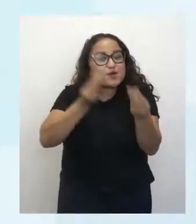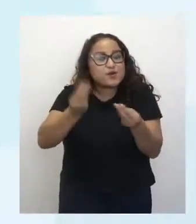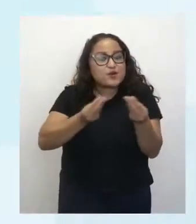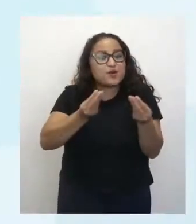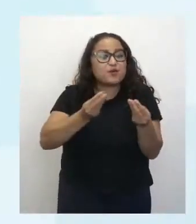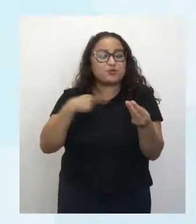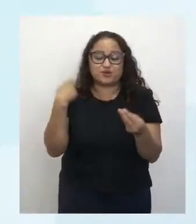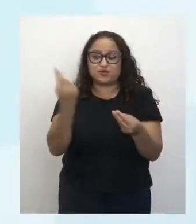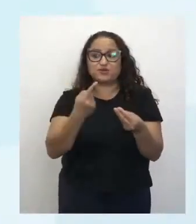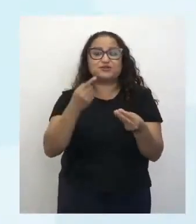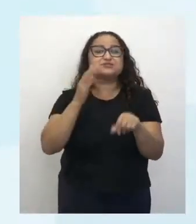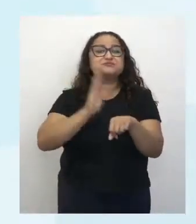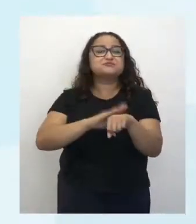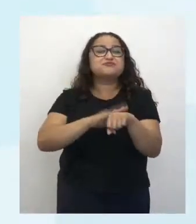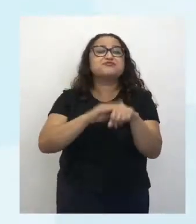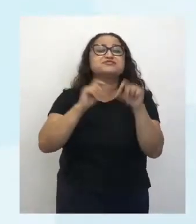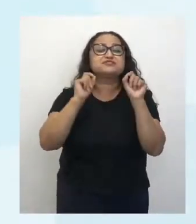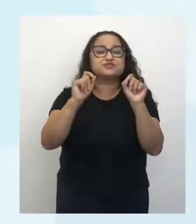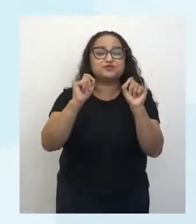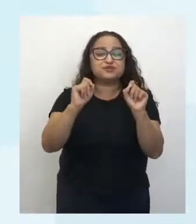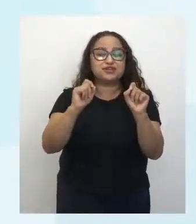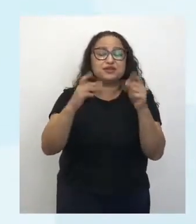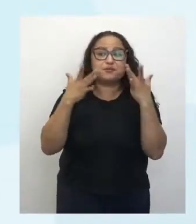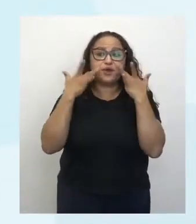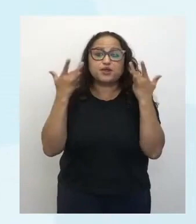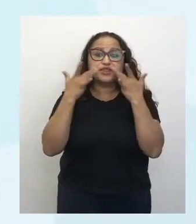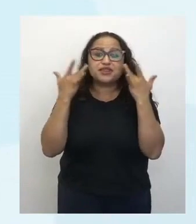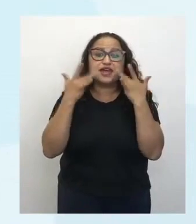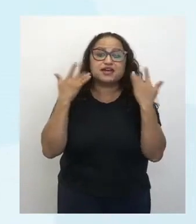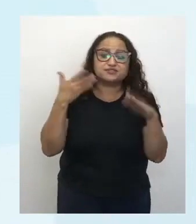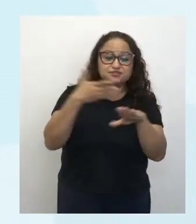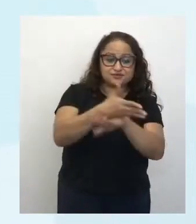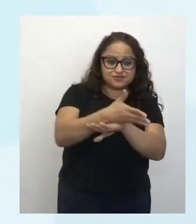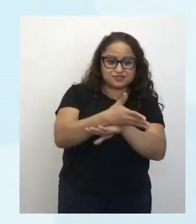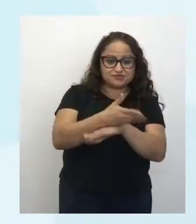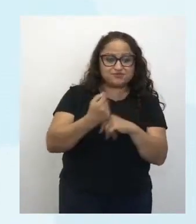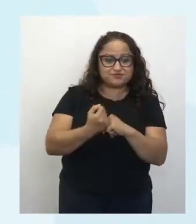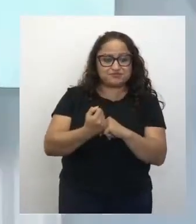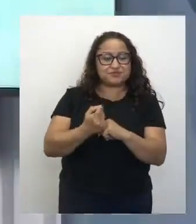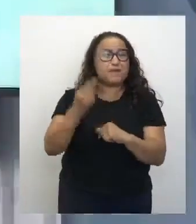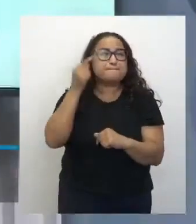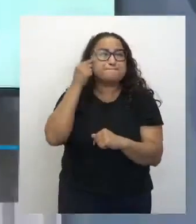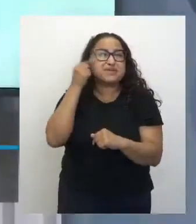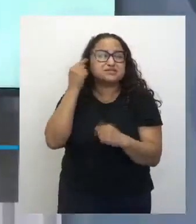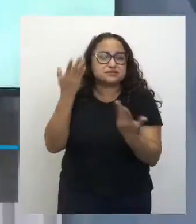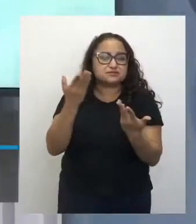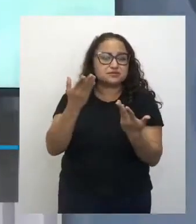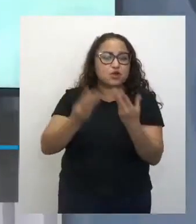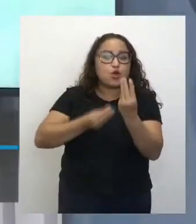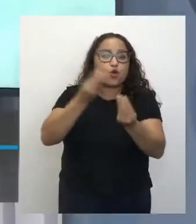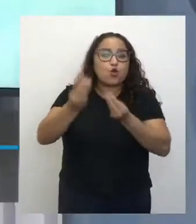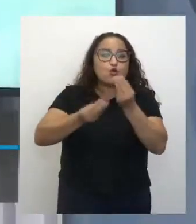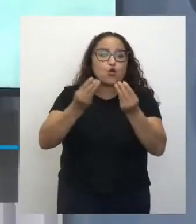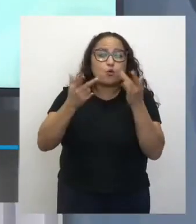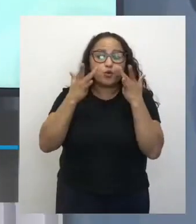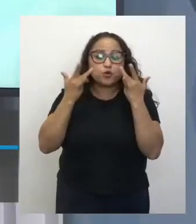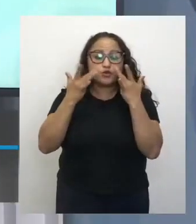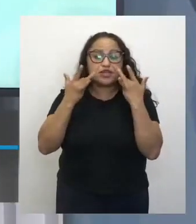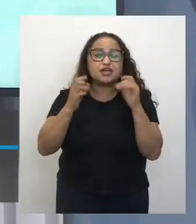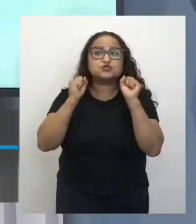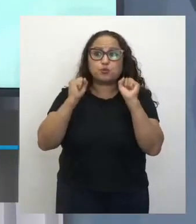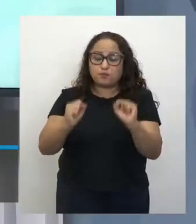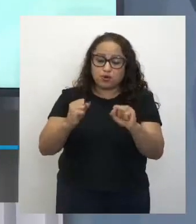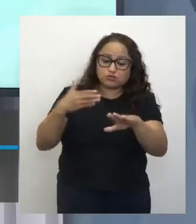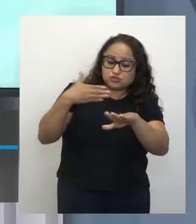realizar intervenções artísticas por meio do teatro? Mais uma interação para a gente, hein? Vamos pensar um pouquinho. Como, através do teatro, a gente pode realizar